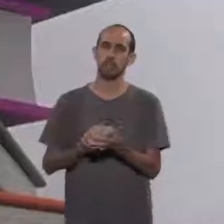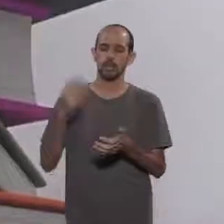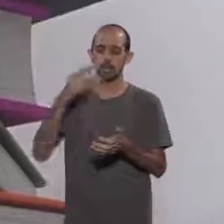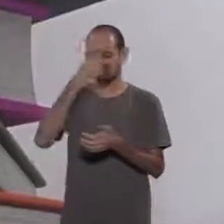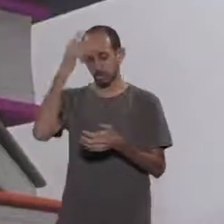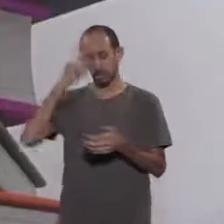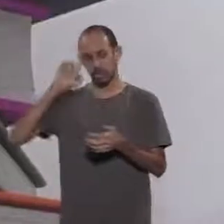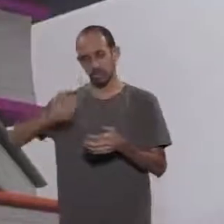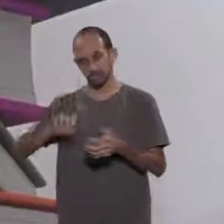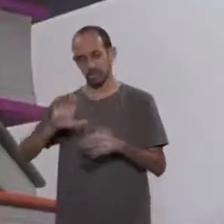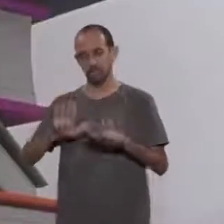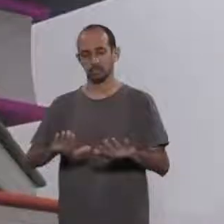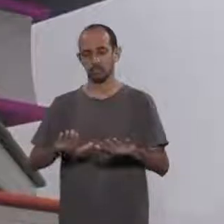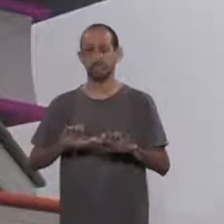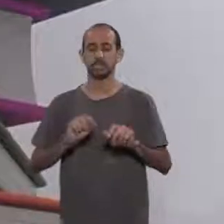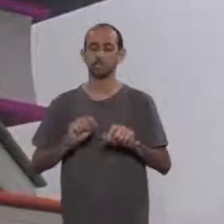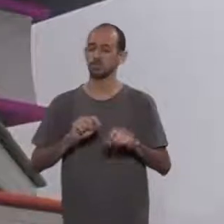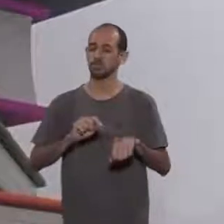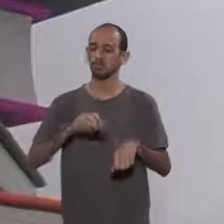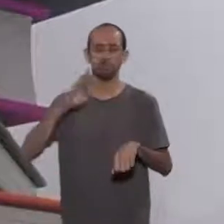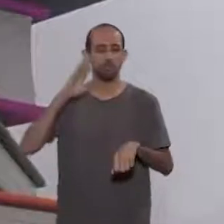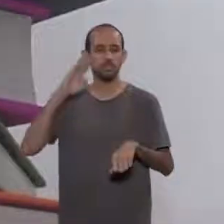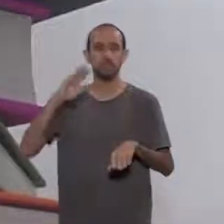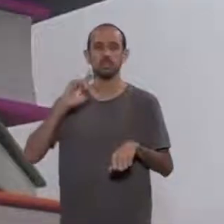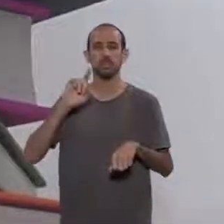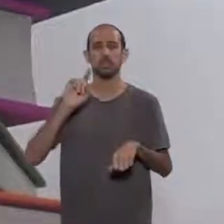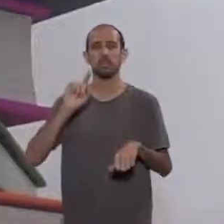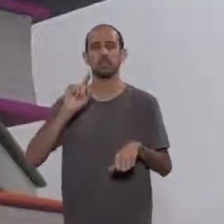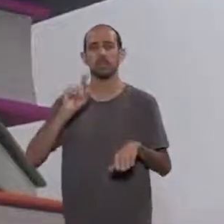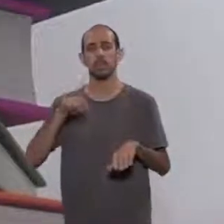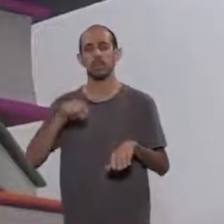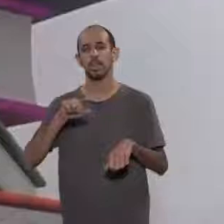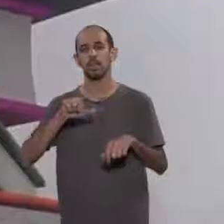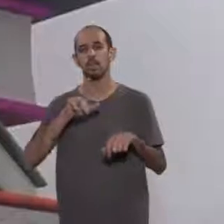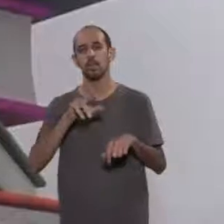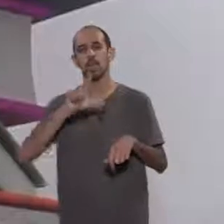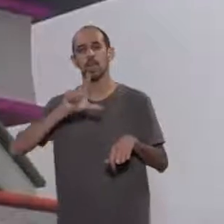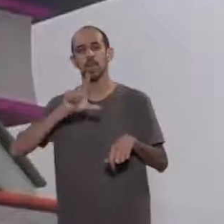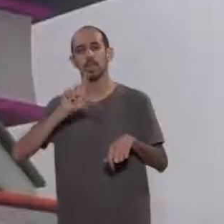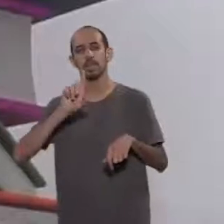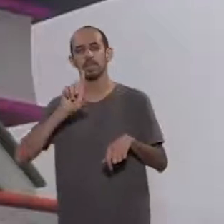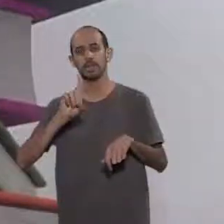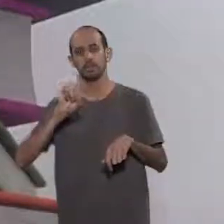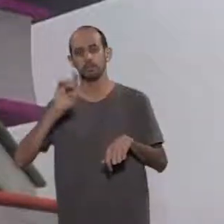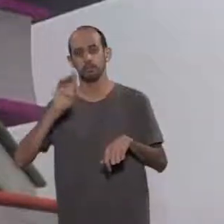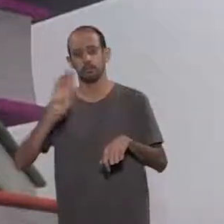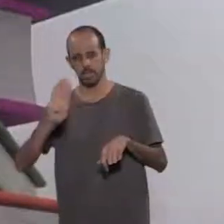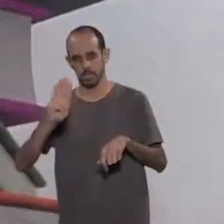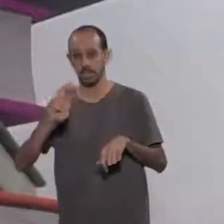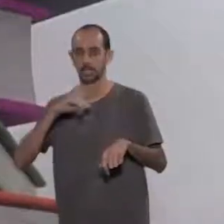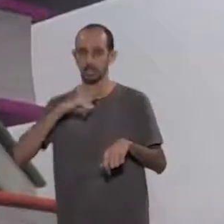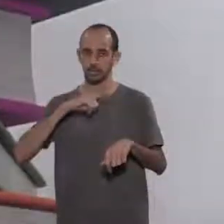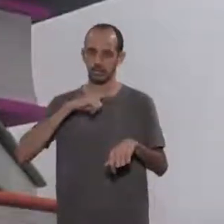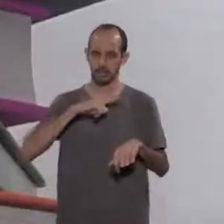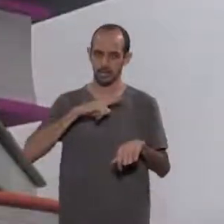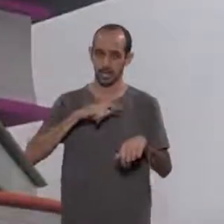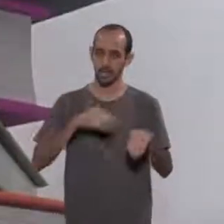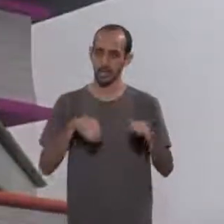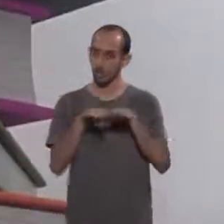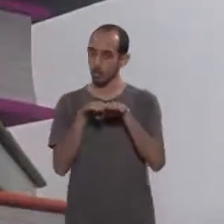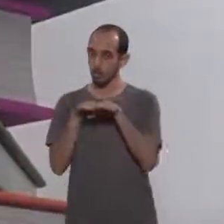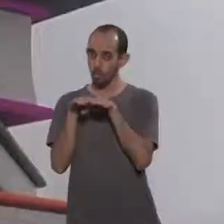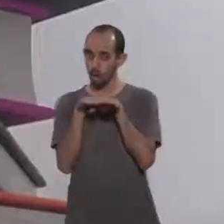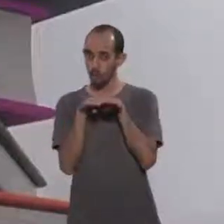essas pessoas com deficiência, mas a questão toda é que, como tem na LDB, não é? Tem a questão de ter a igualdade do